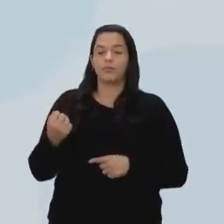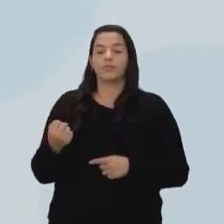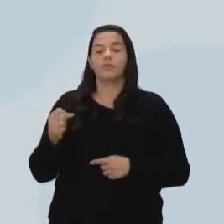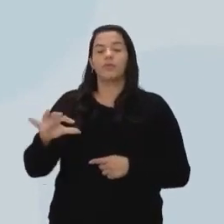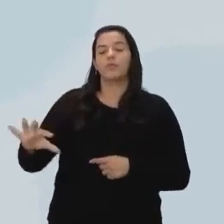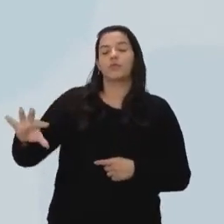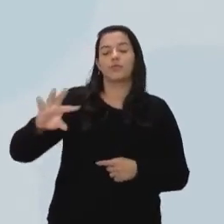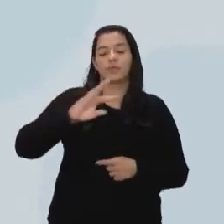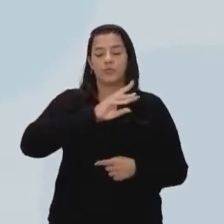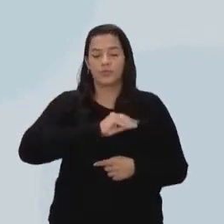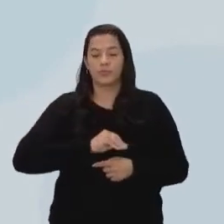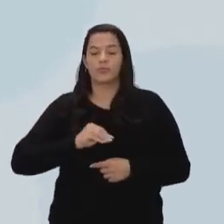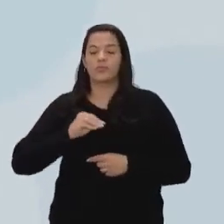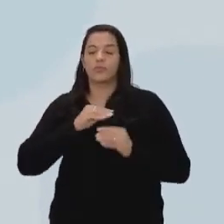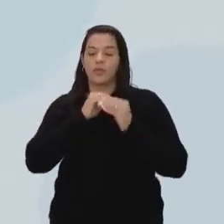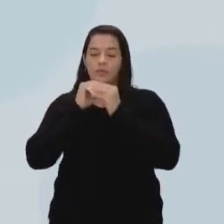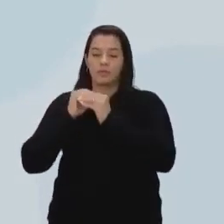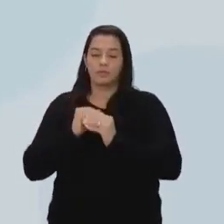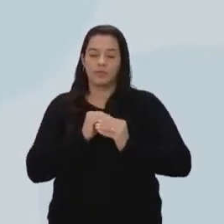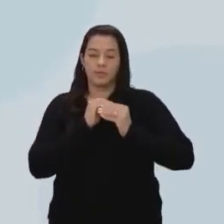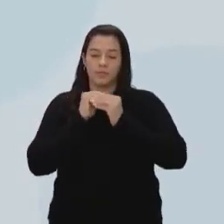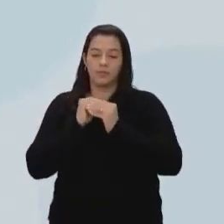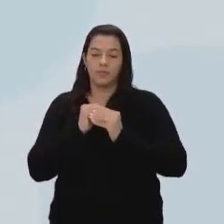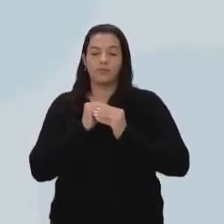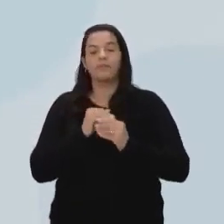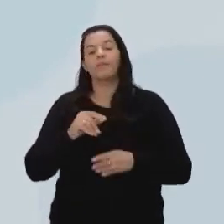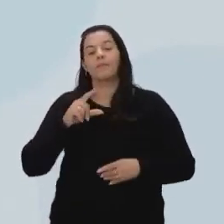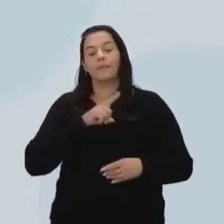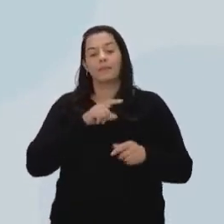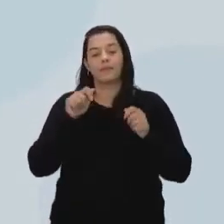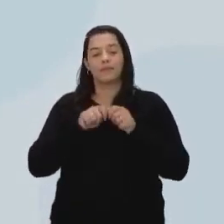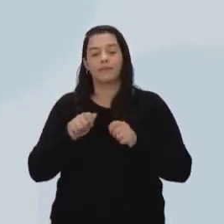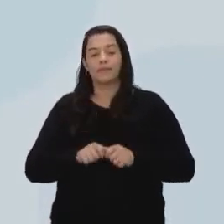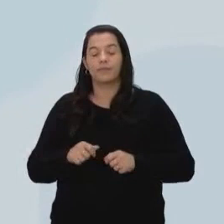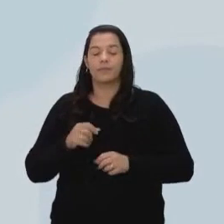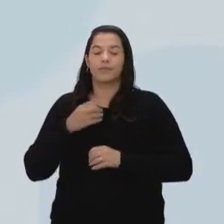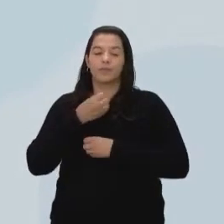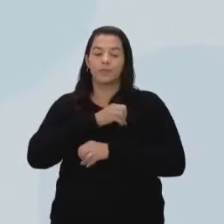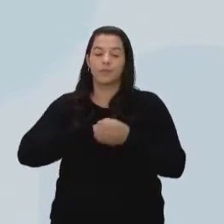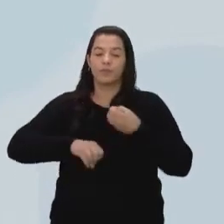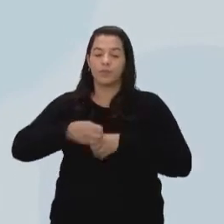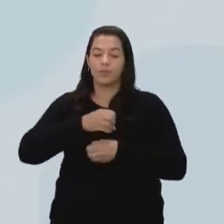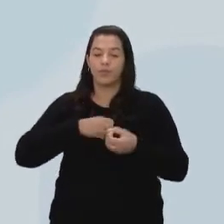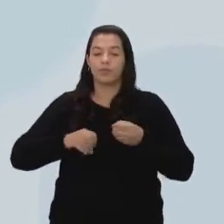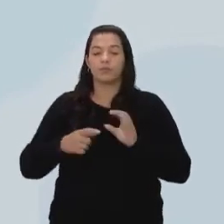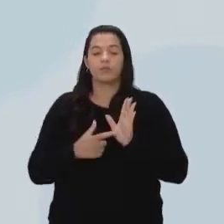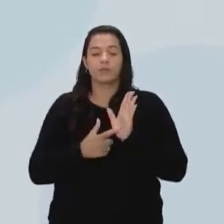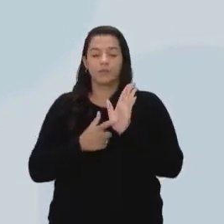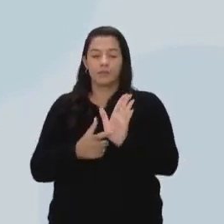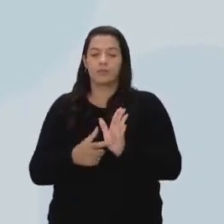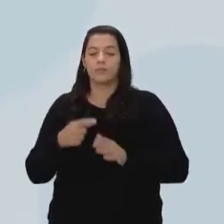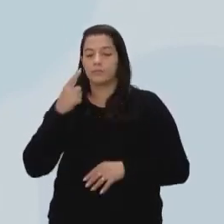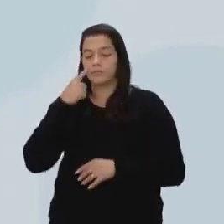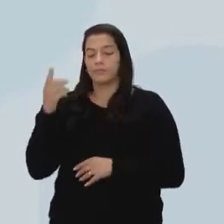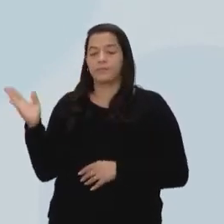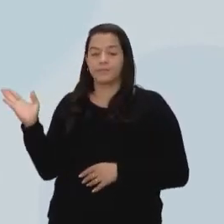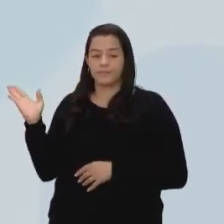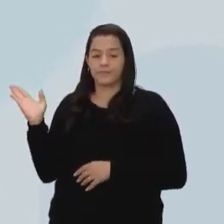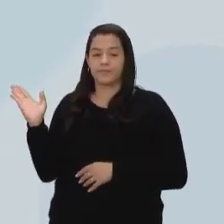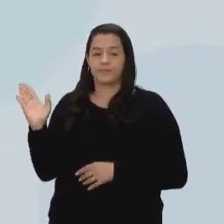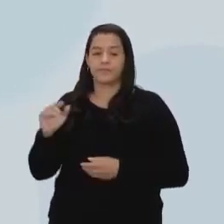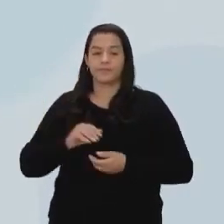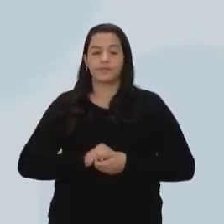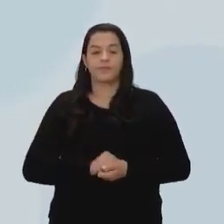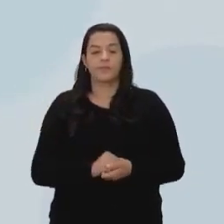logicamente, todos adquirem a estabilidade e formam uma molécula que a gente está representando aqui, ó. Uma